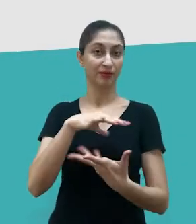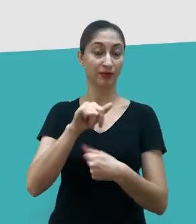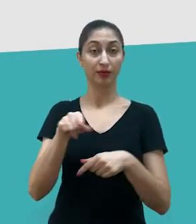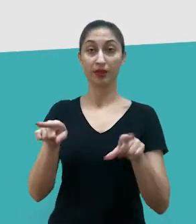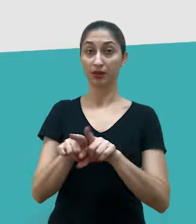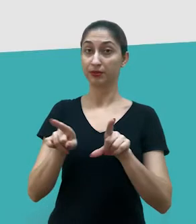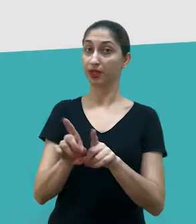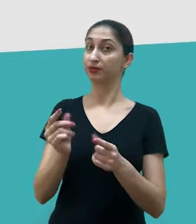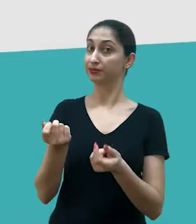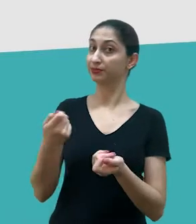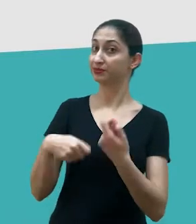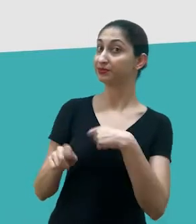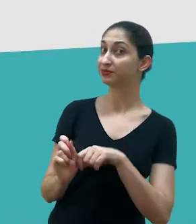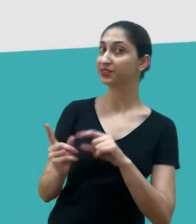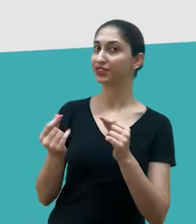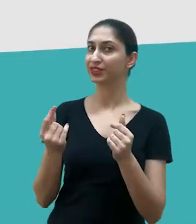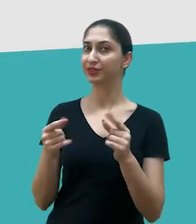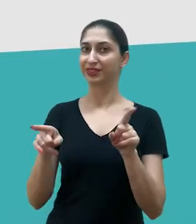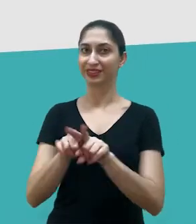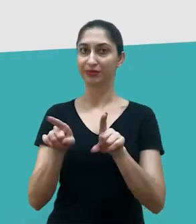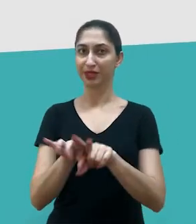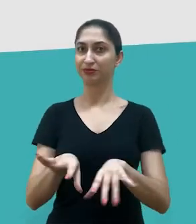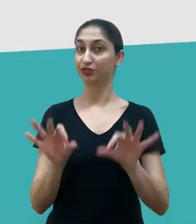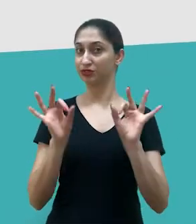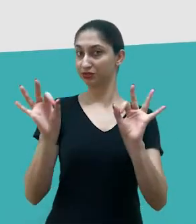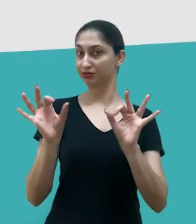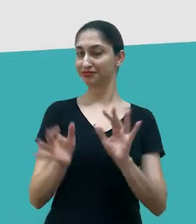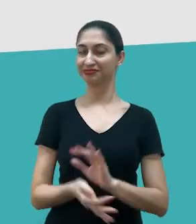claro, economizando e ainda sendo muito elegante.